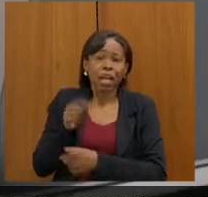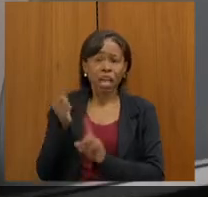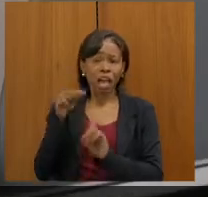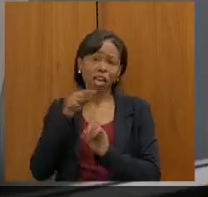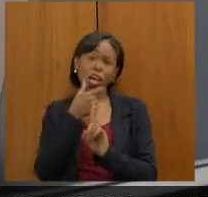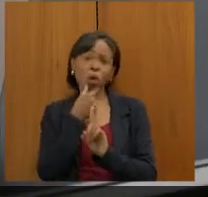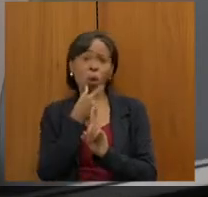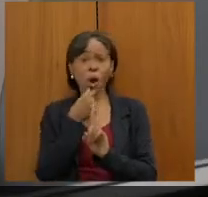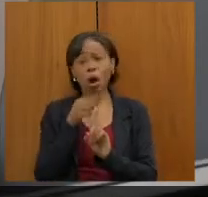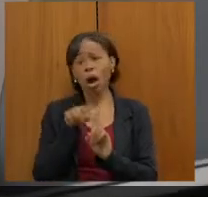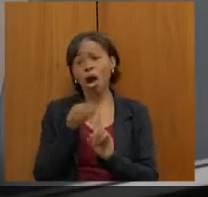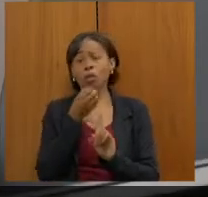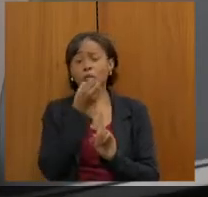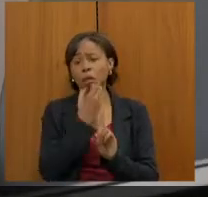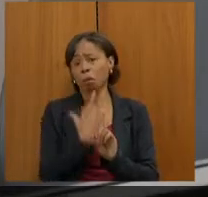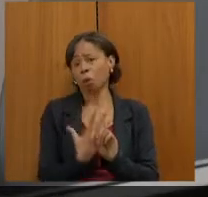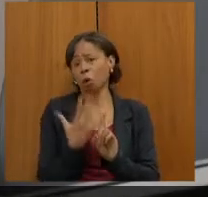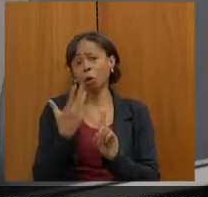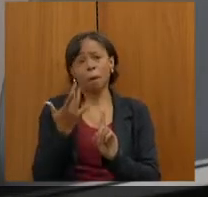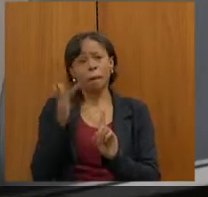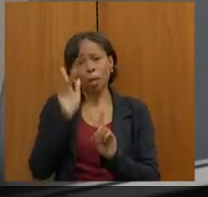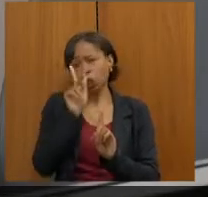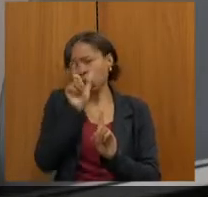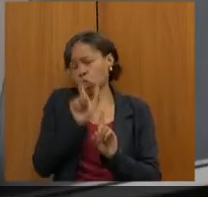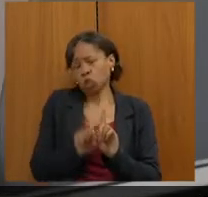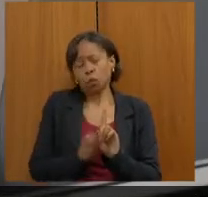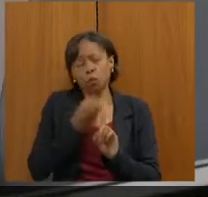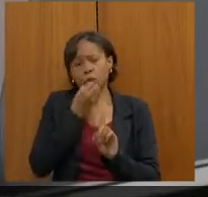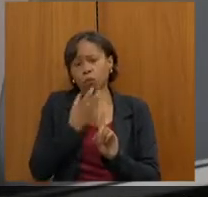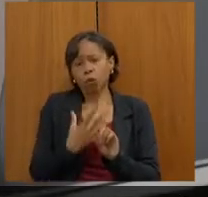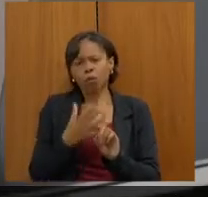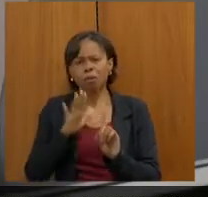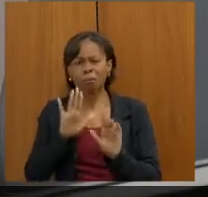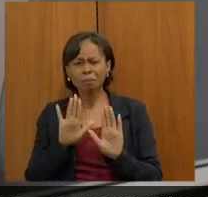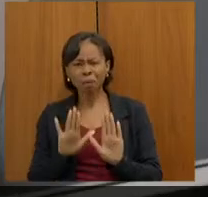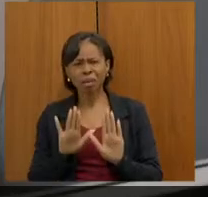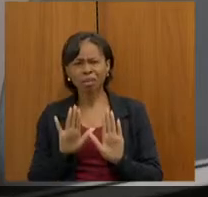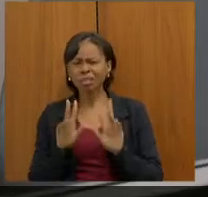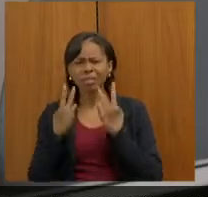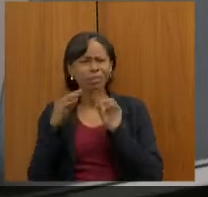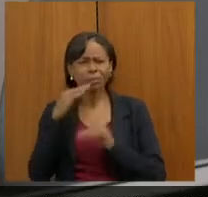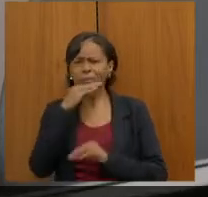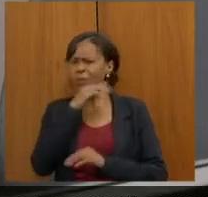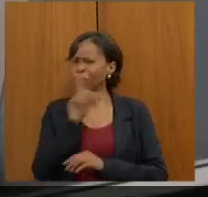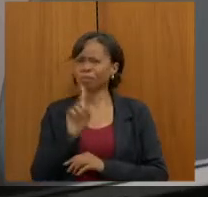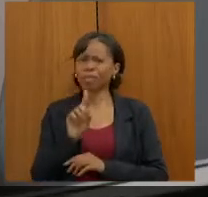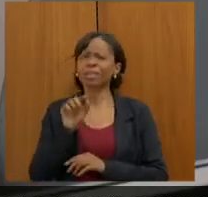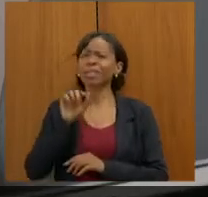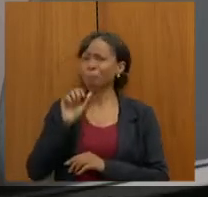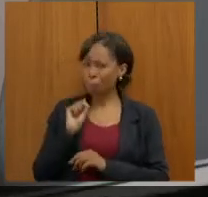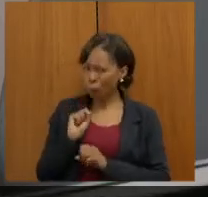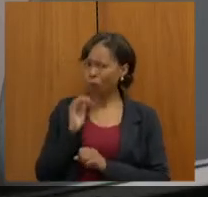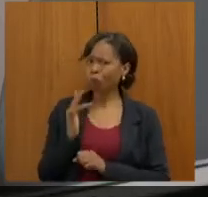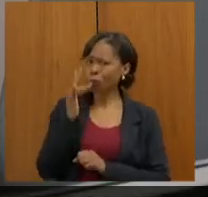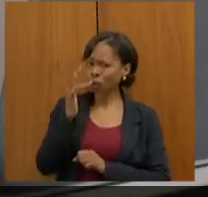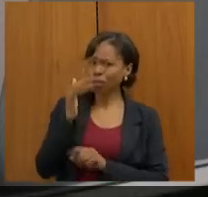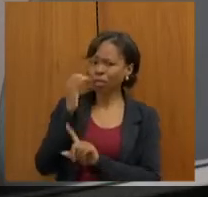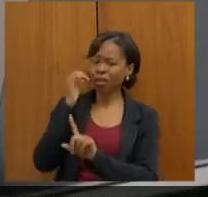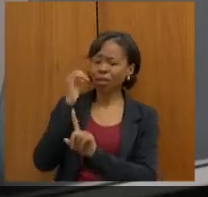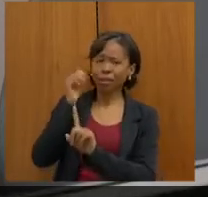boa pessoa mas eles não estão vislumbrando a ocorrência do feminicídio posteriormente então a